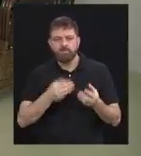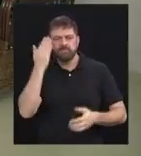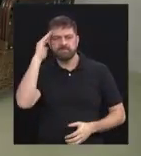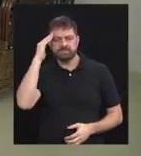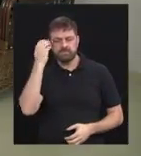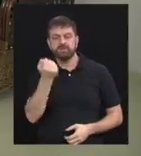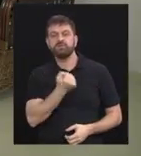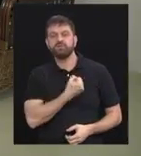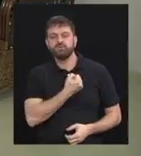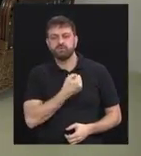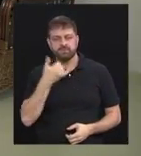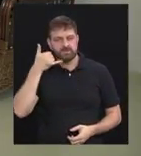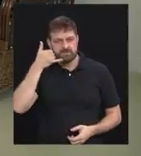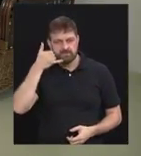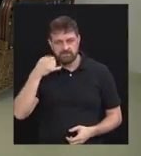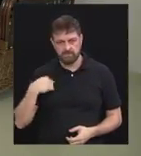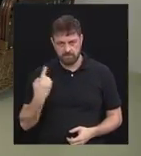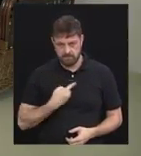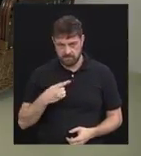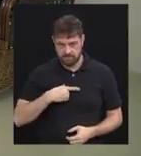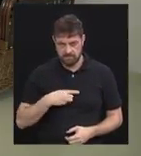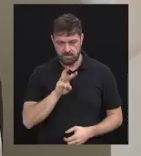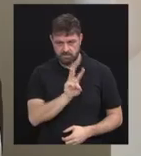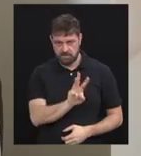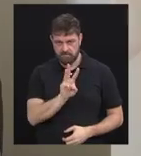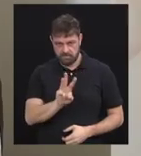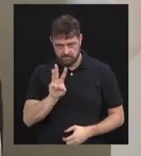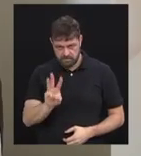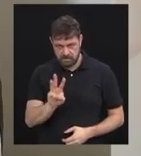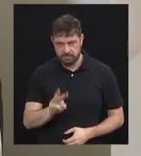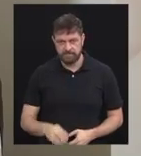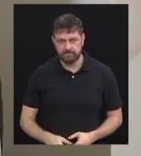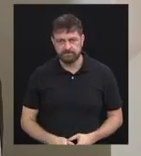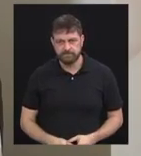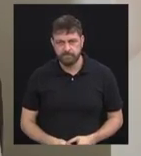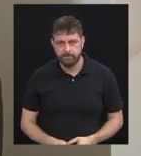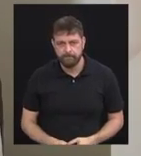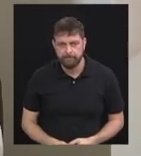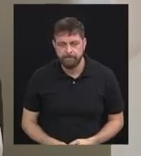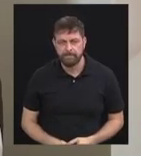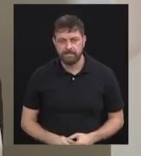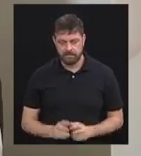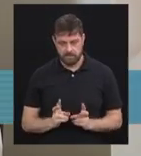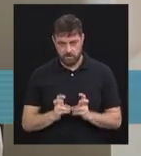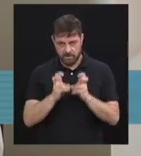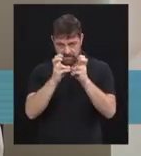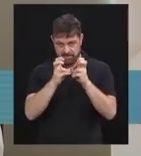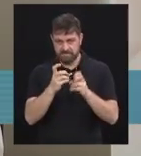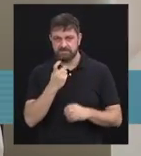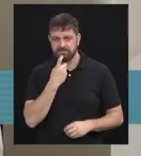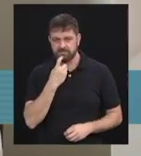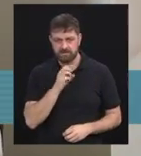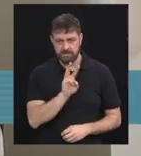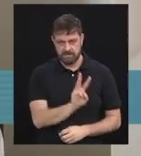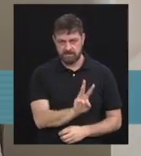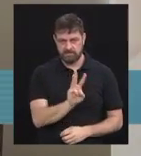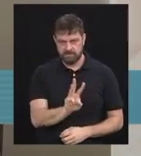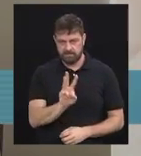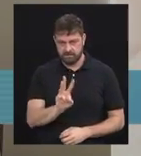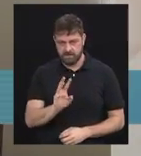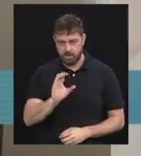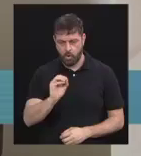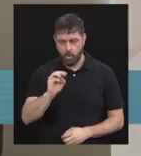e o telefone para contato? Sim, nós temos um site, né, o Centro de Oncologia Campinas, que é